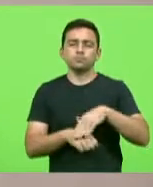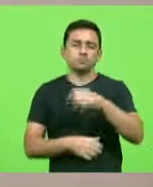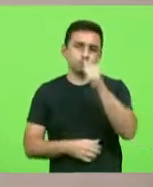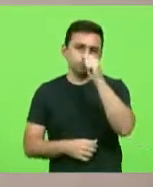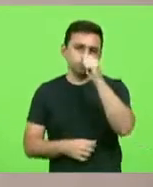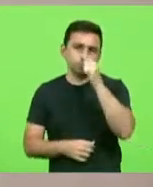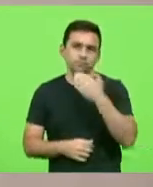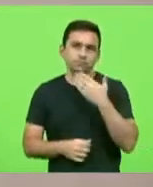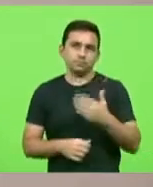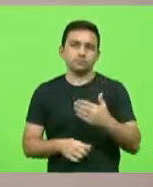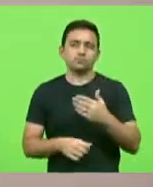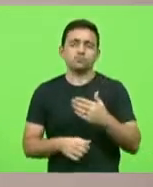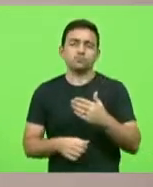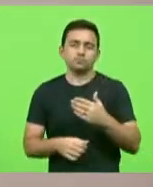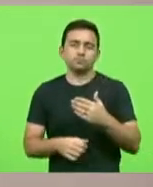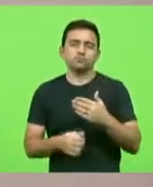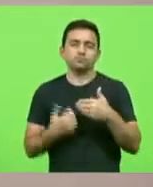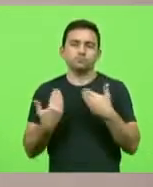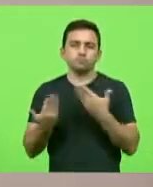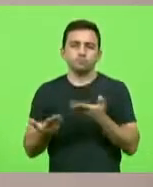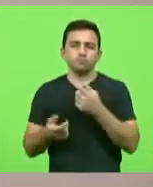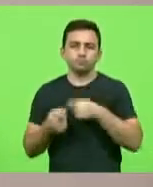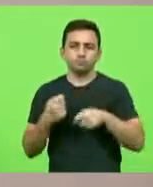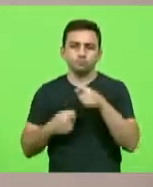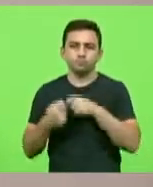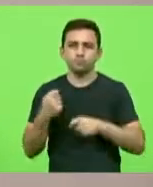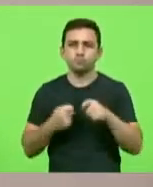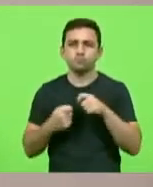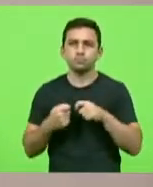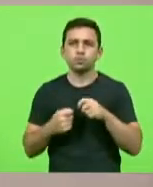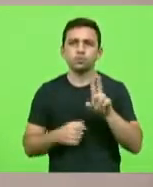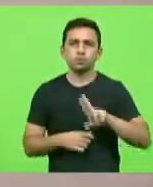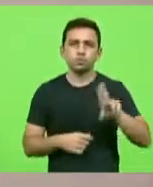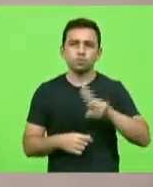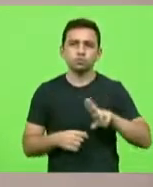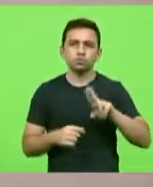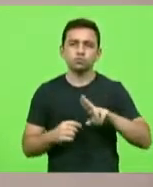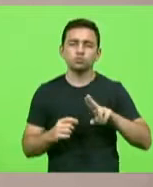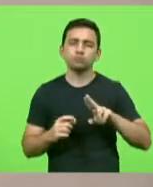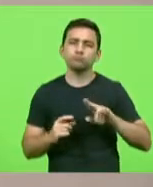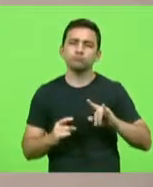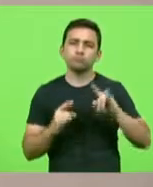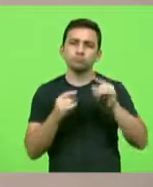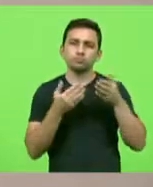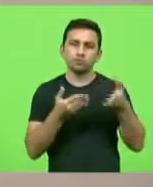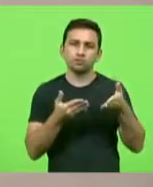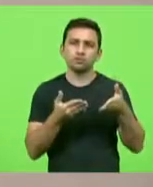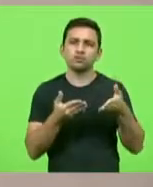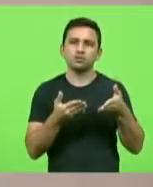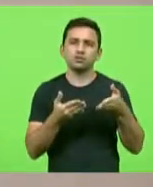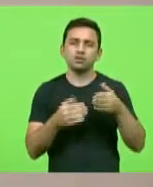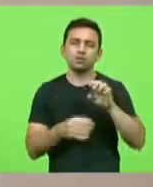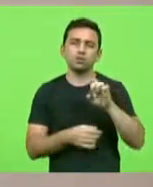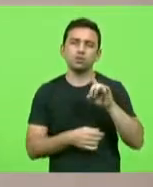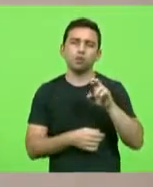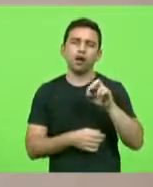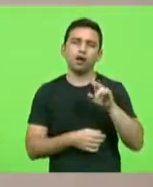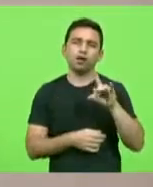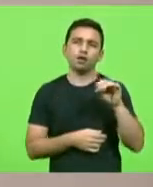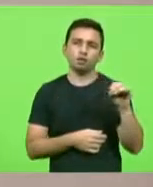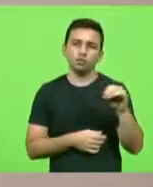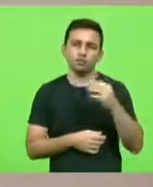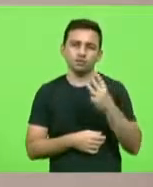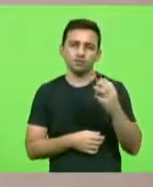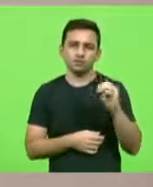ao secretário do Estado da Administração informações acerca da utilização do imóvel com endereço na rua Eduardo Gonçalves Dávila, número 303,